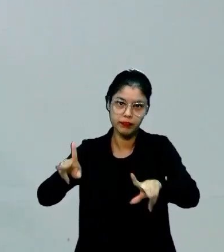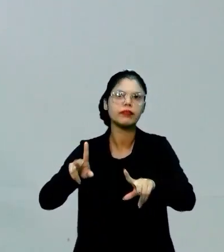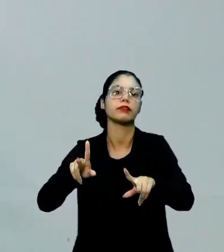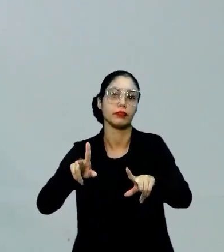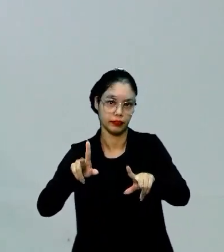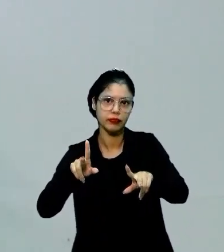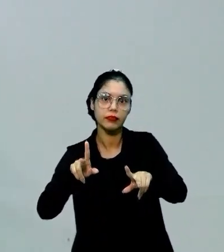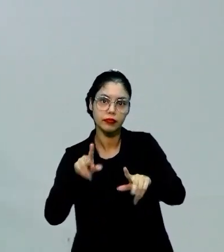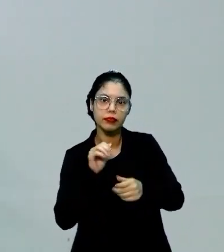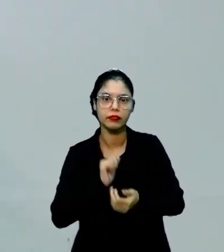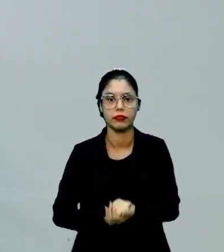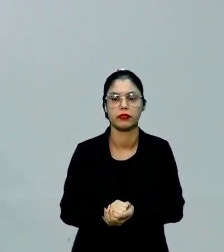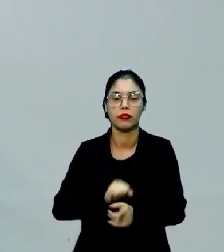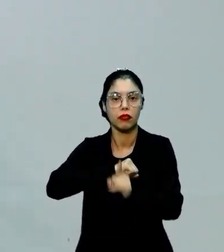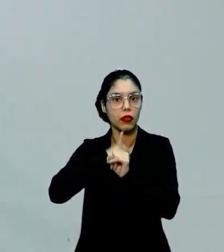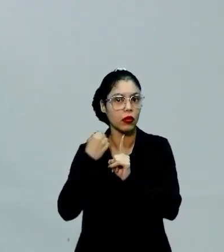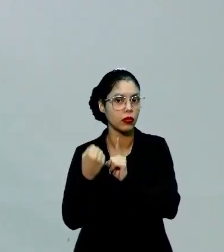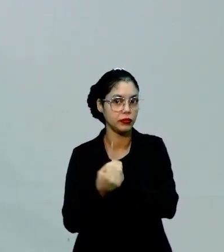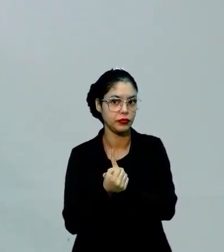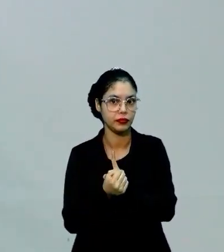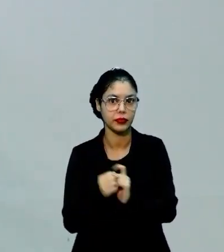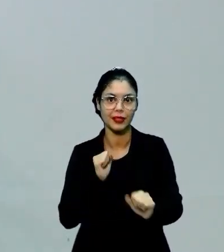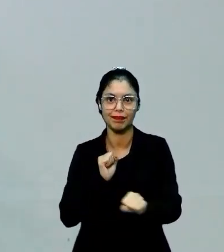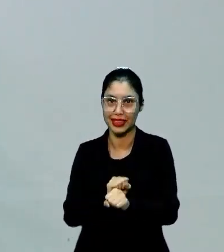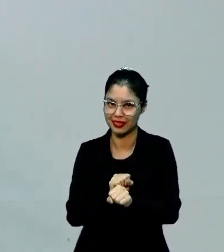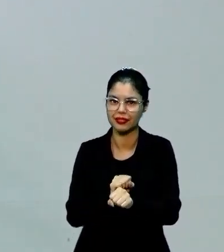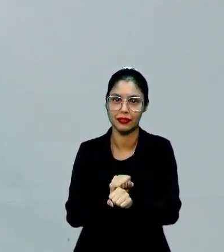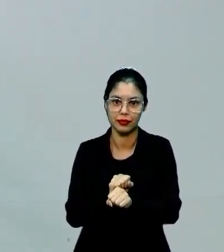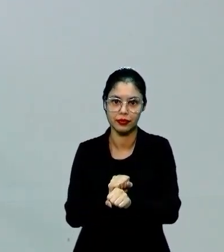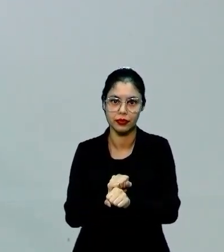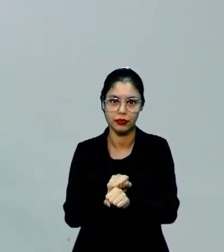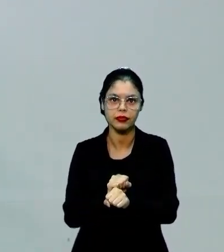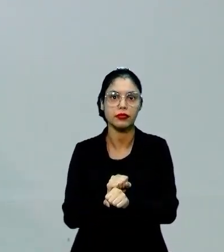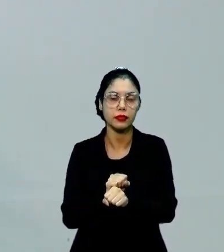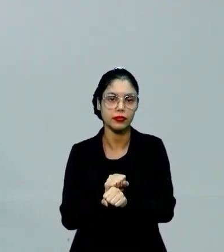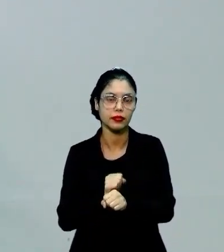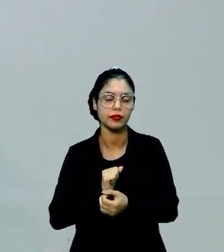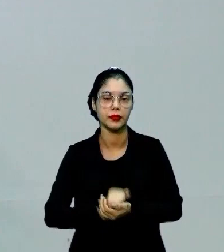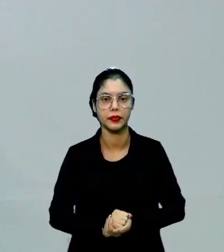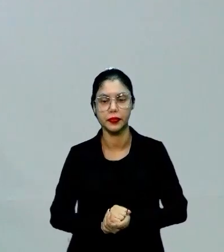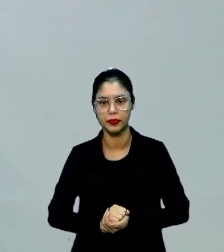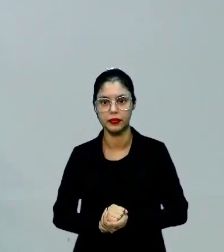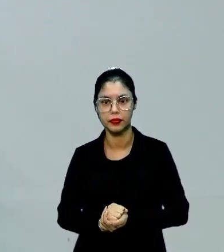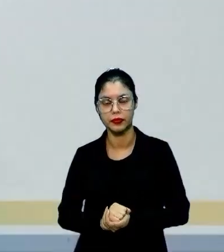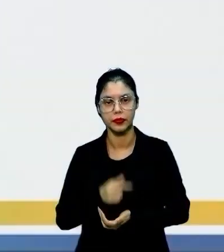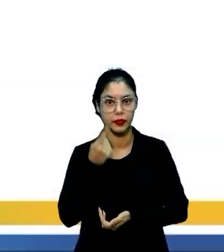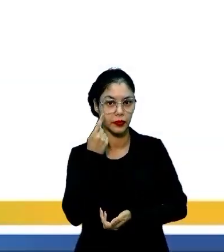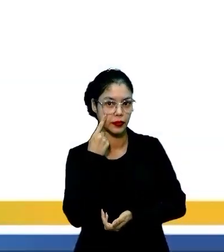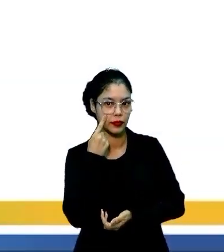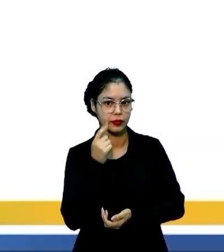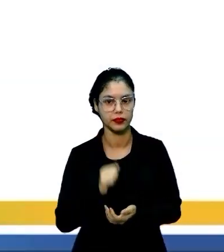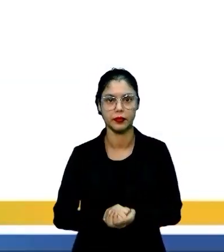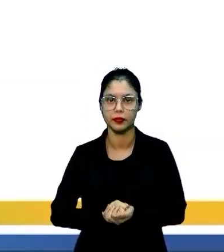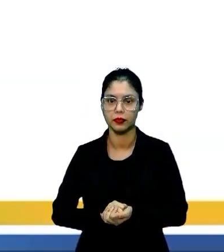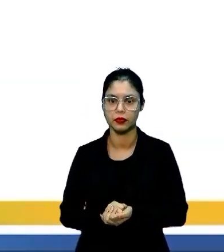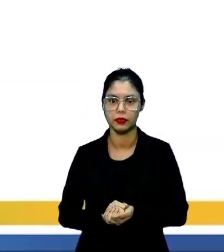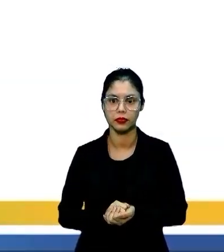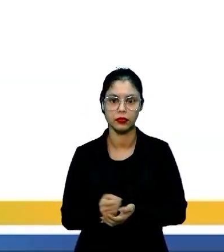A sociedade, ela não é estática, ela não está parada. Vamos observar outra